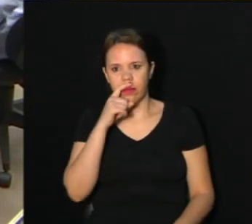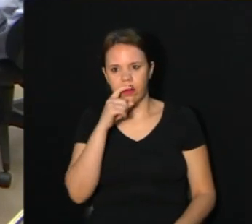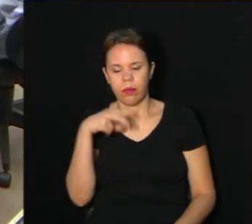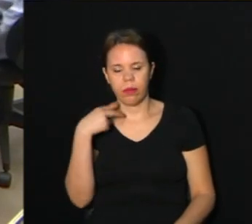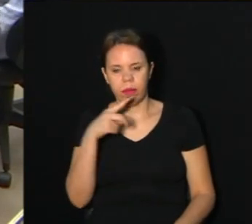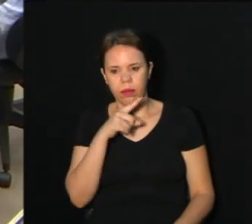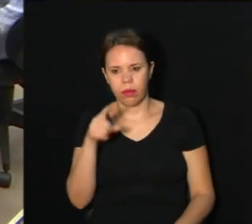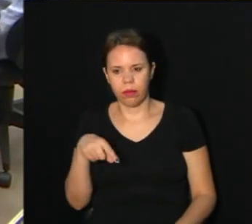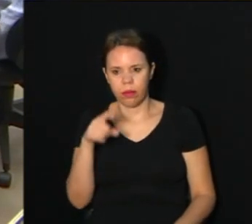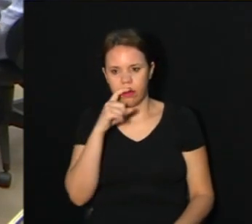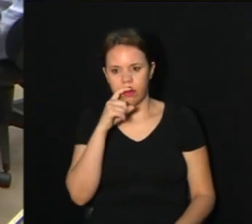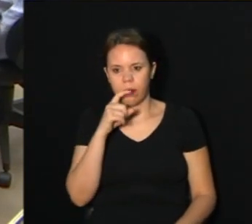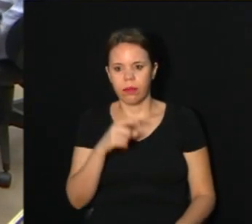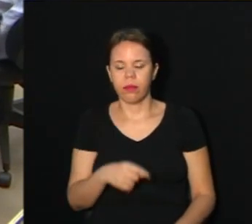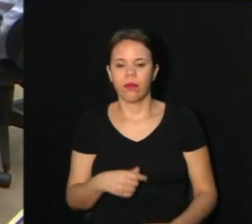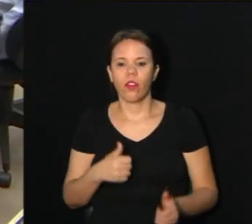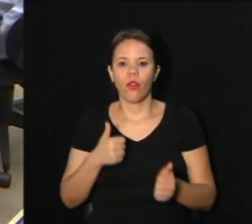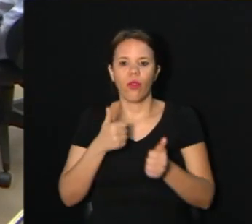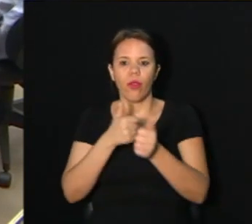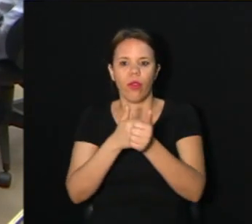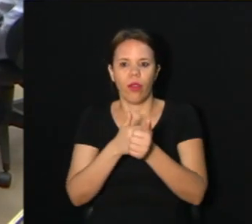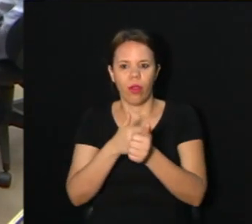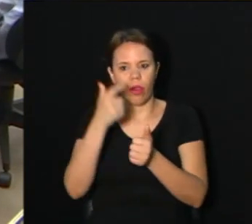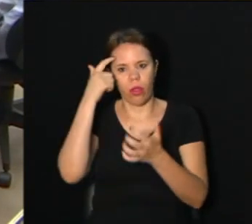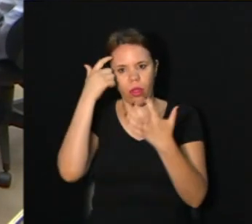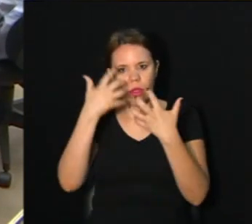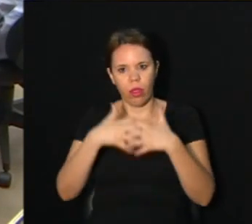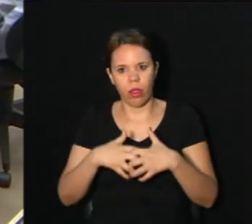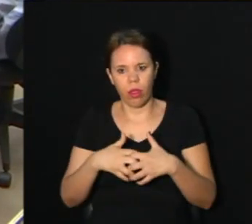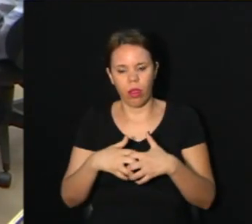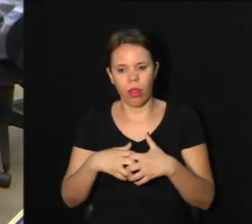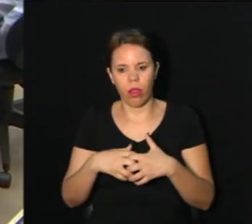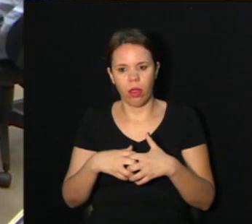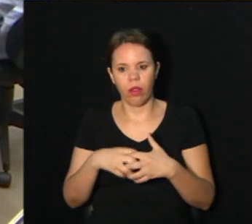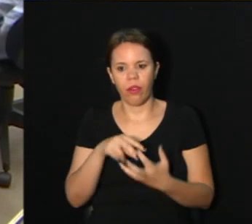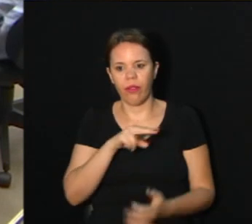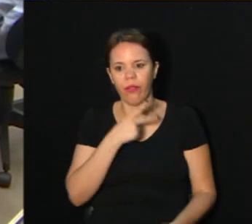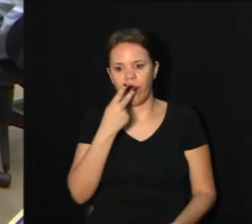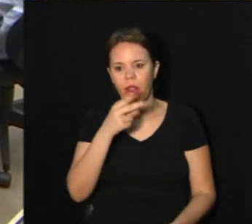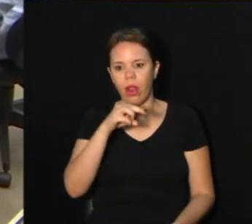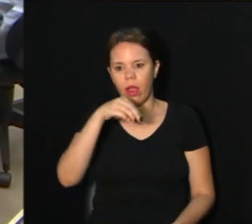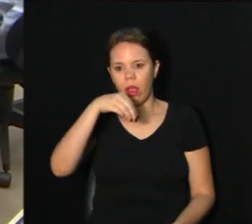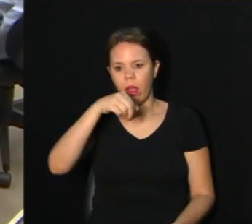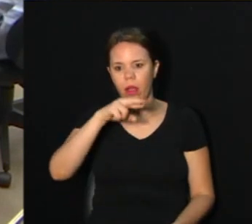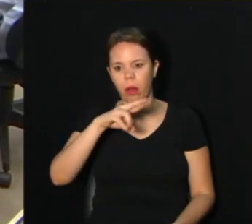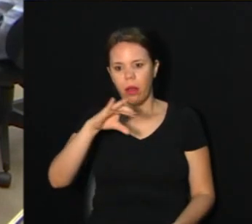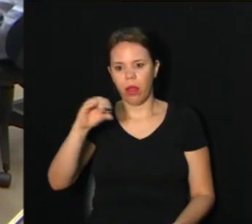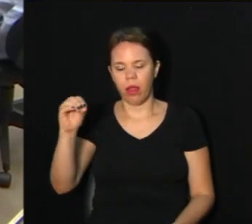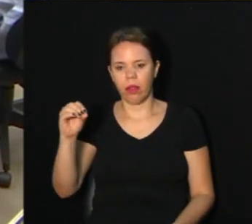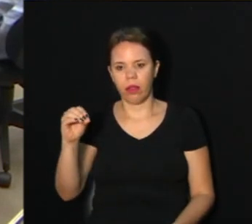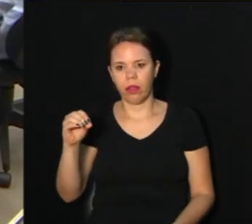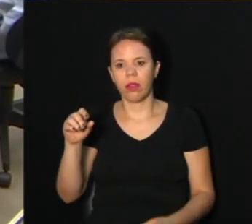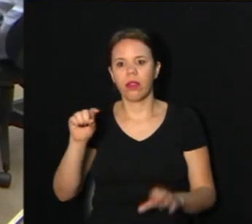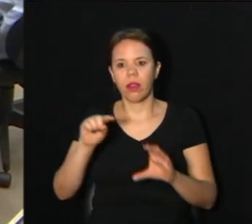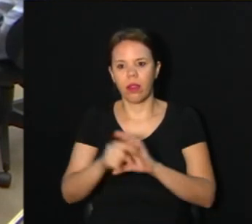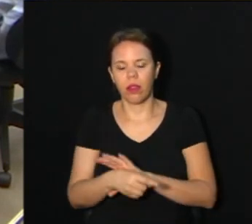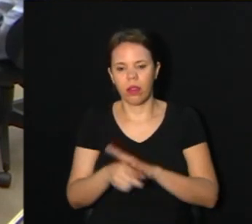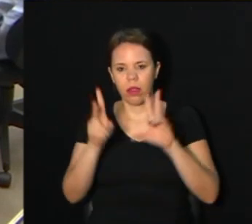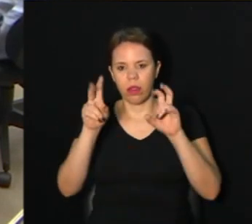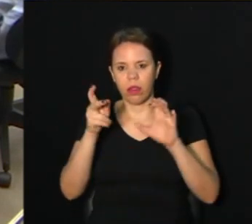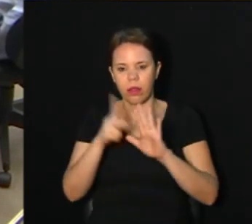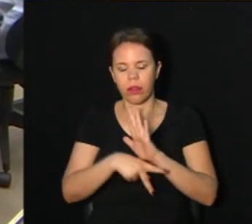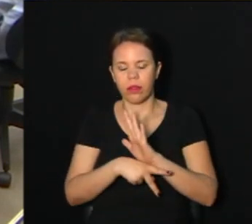vou acompanhar o raciocínio do senhor Márcio, que falou ali, eu vou me aprofundar nesse